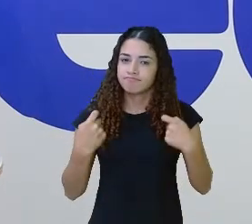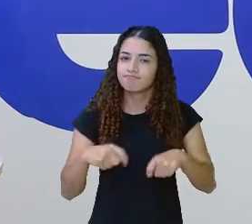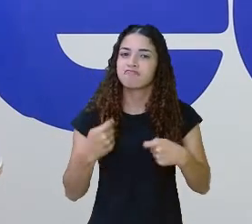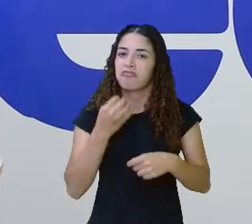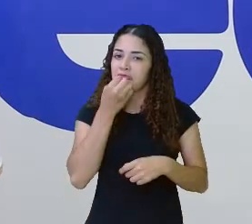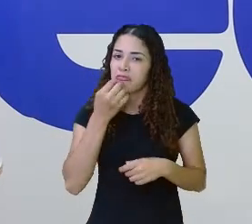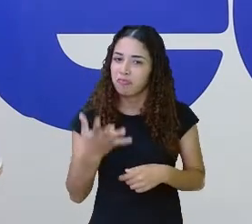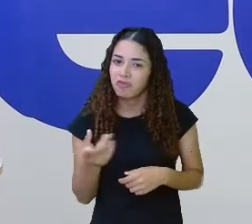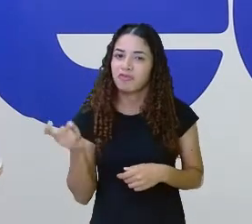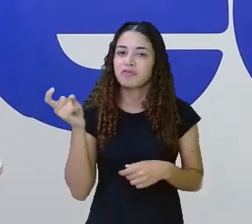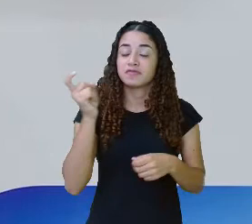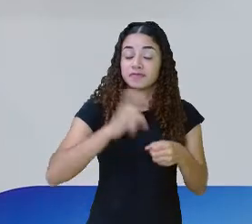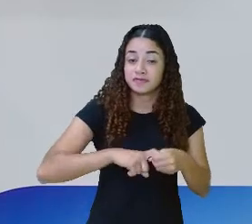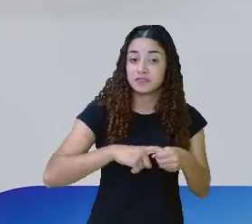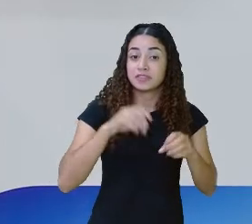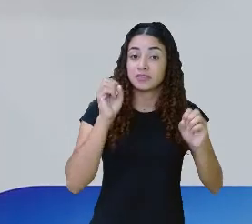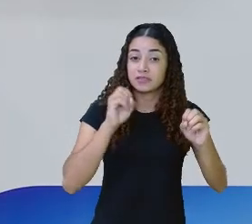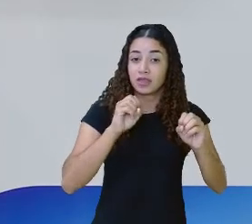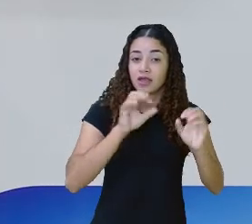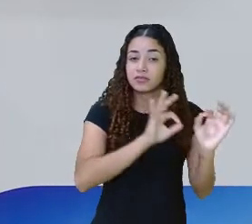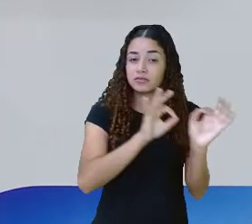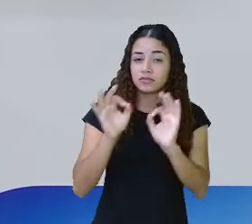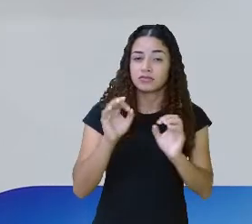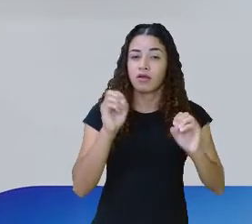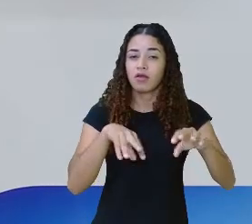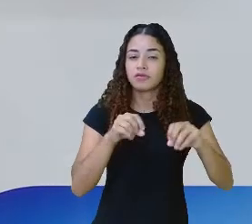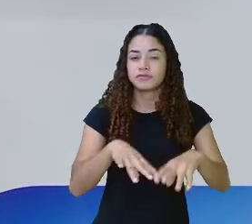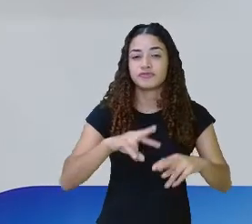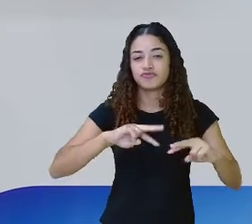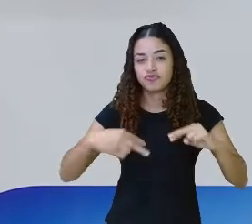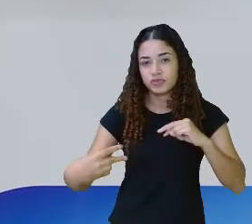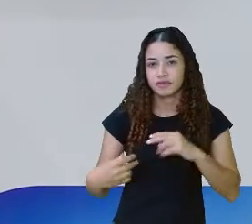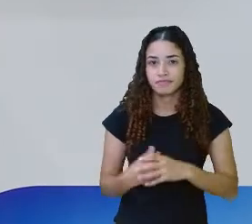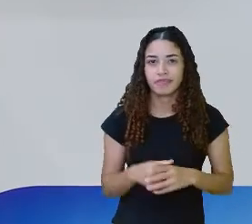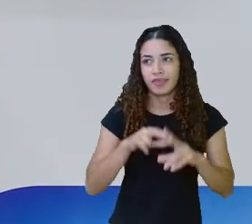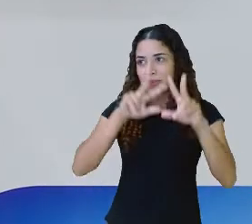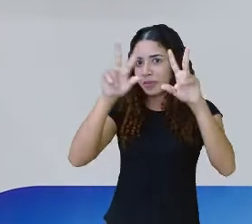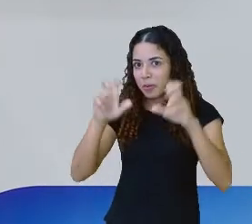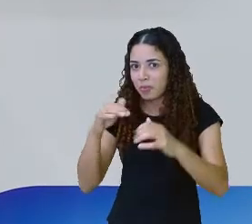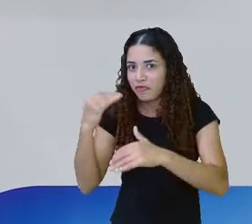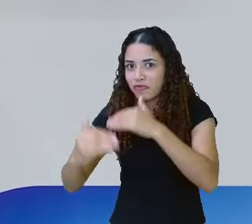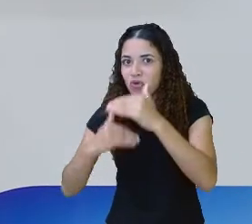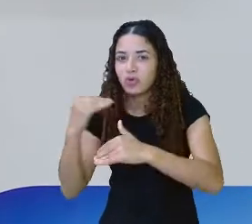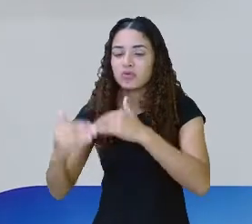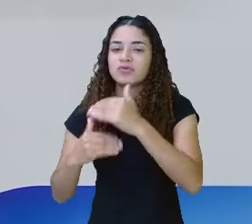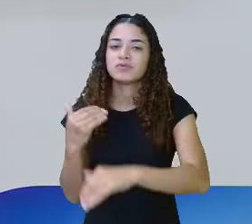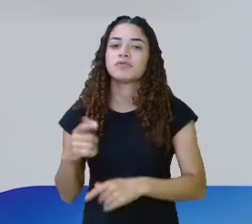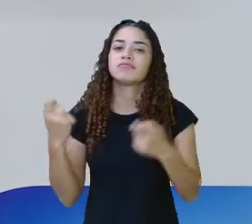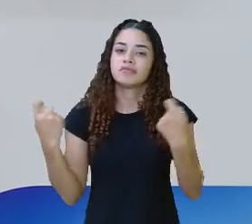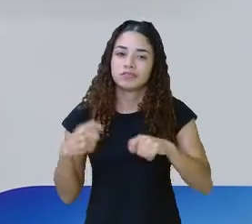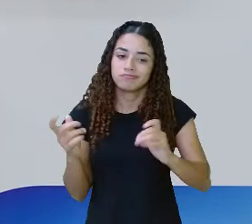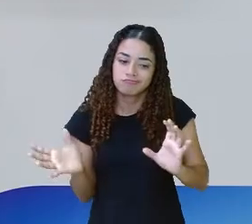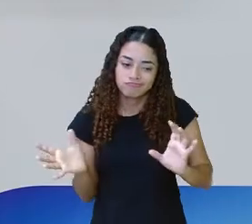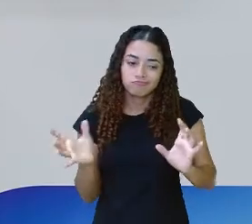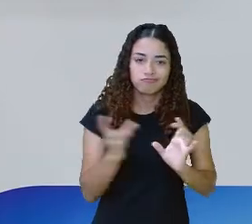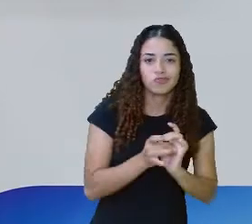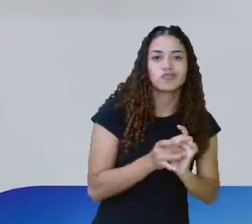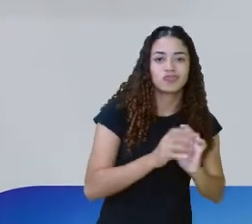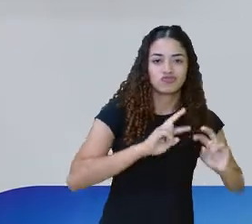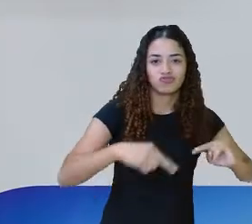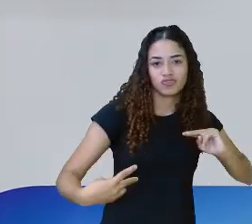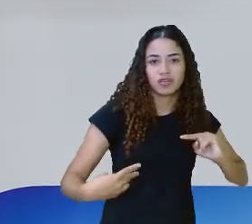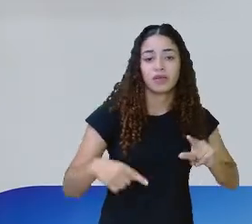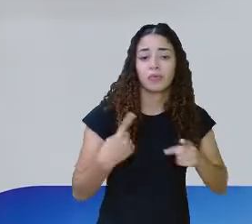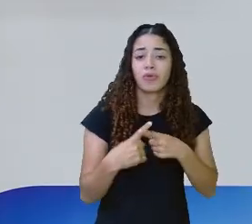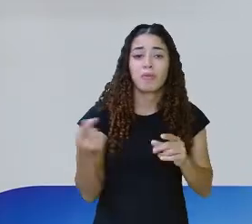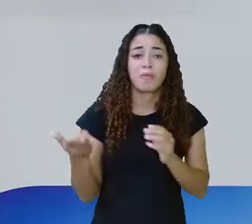aulas de genética. Verdade, verdade. Então, esse tema sem genética, ele não existe, né? Porque é uma base ali, tá certo?